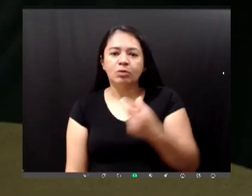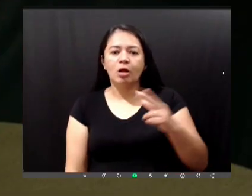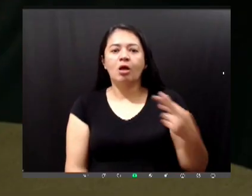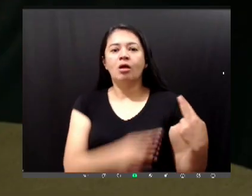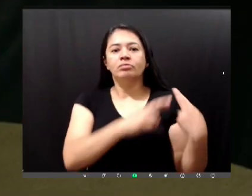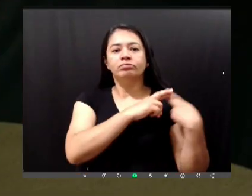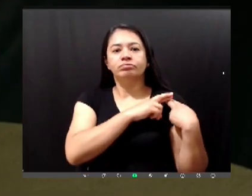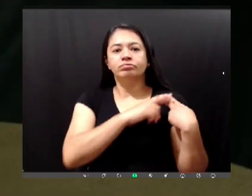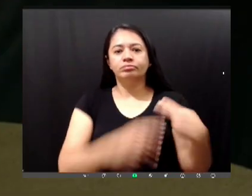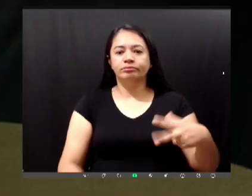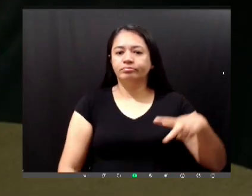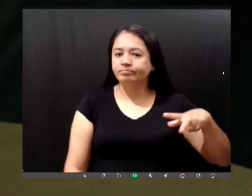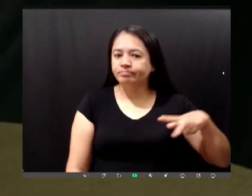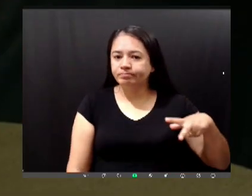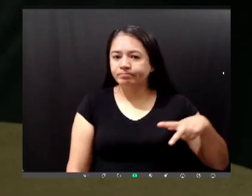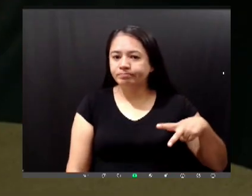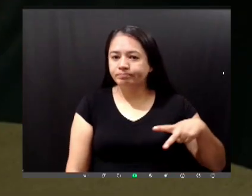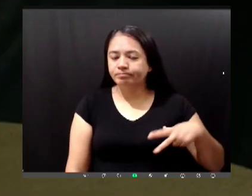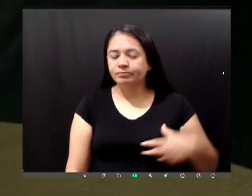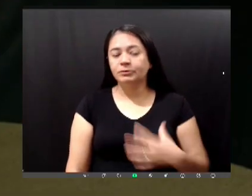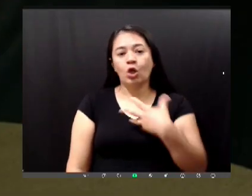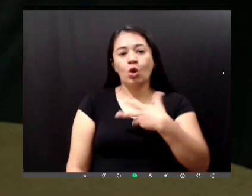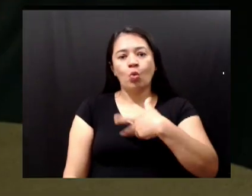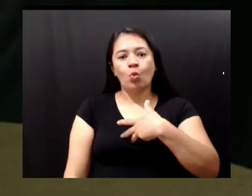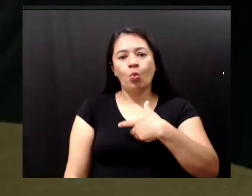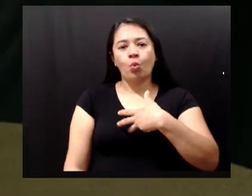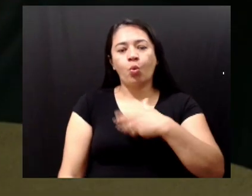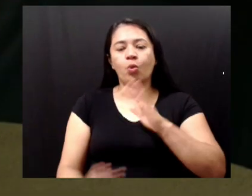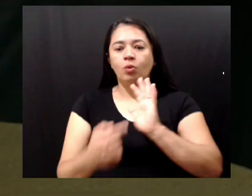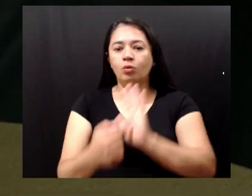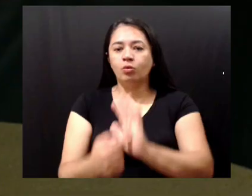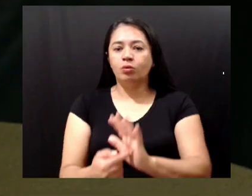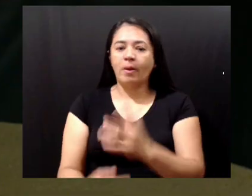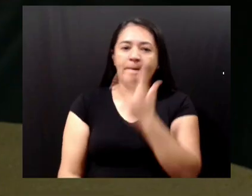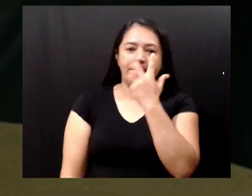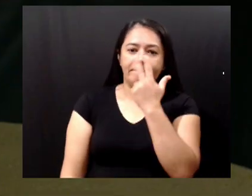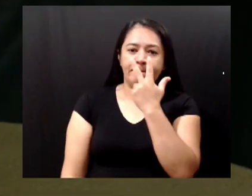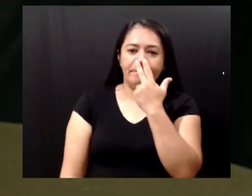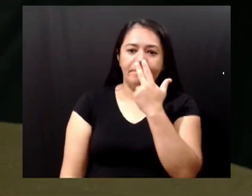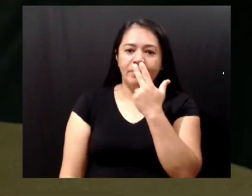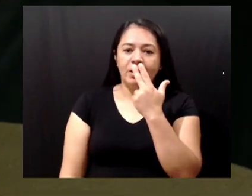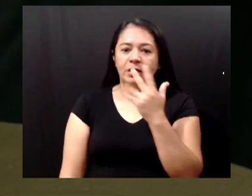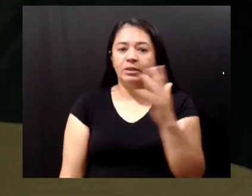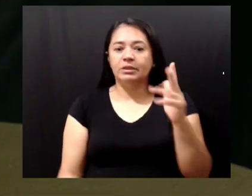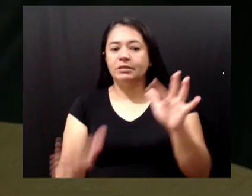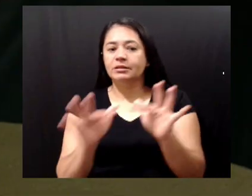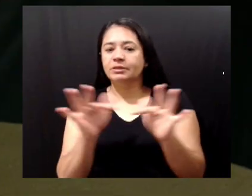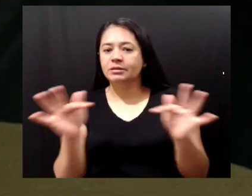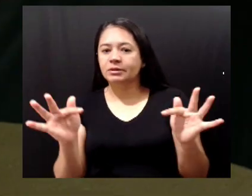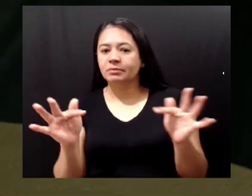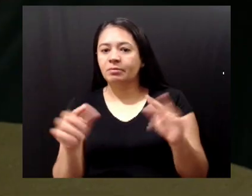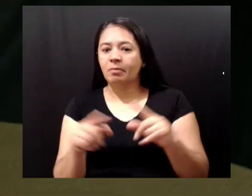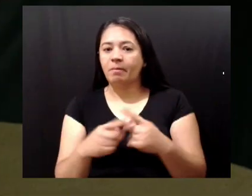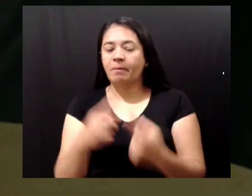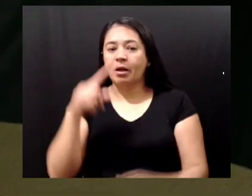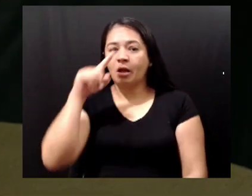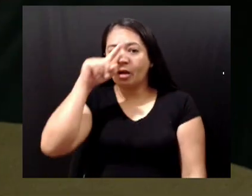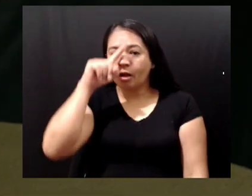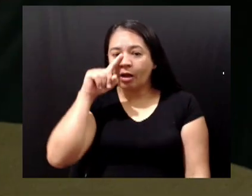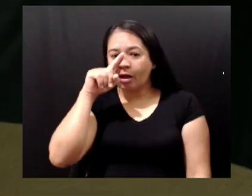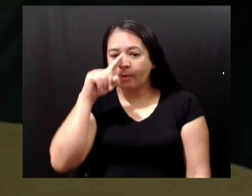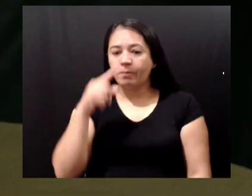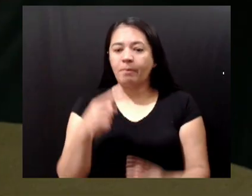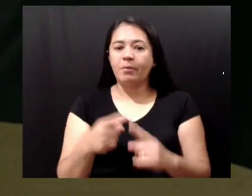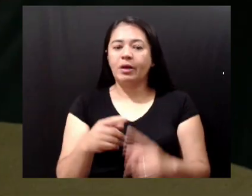meses? Esse comportamento pode parecer inofensivo, mas traz riscos sérios, desde mascarar sintomas importantes